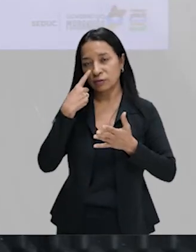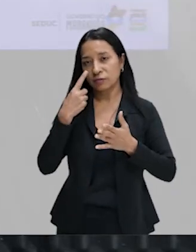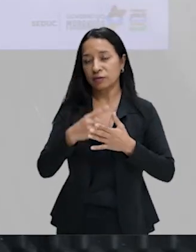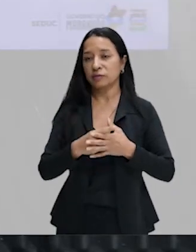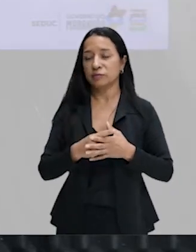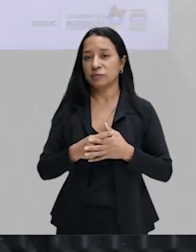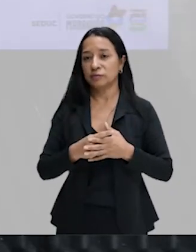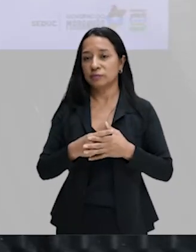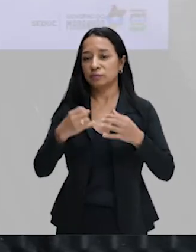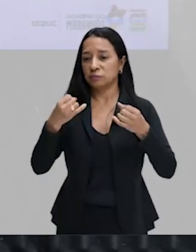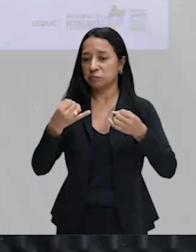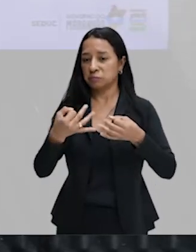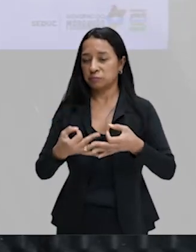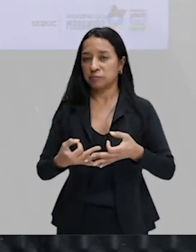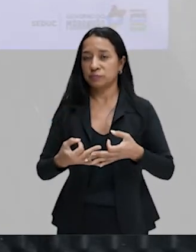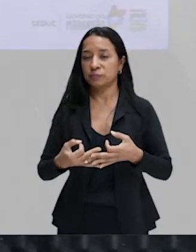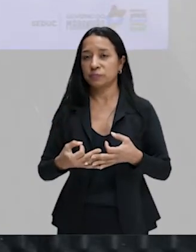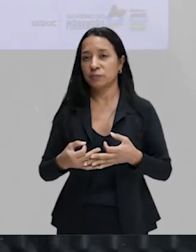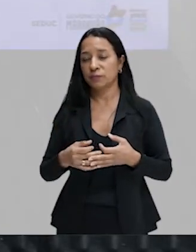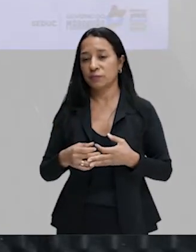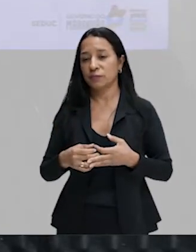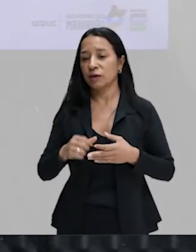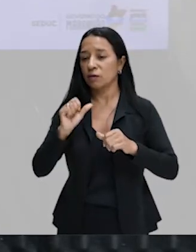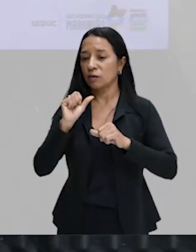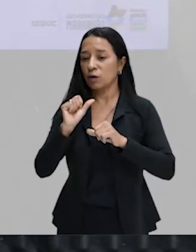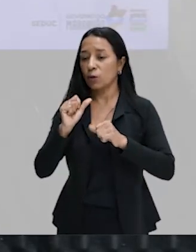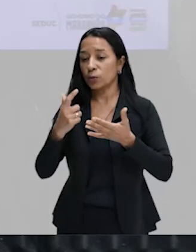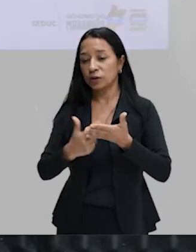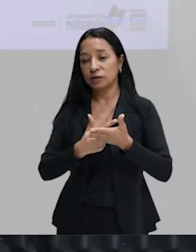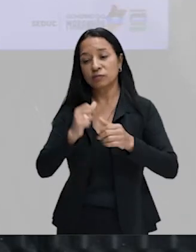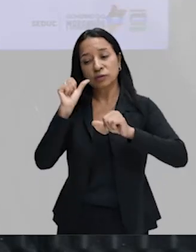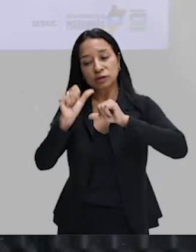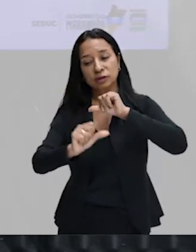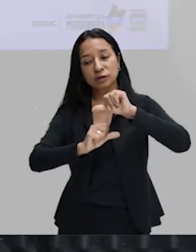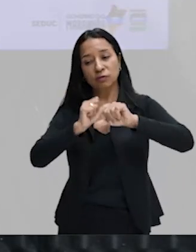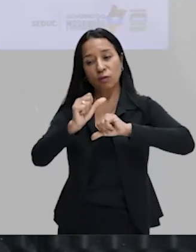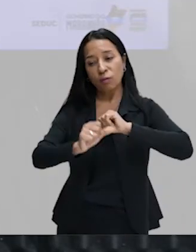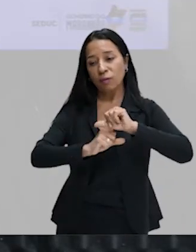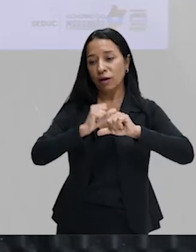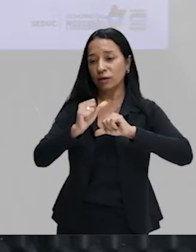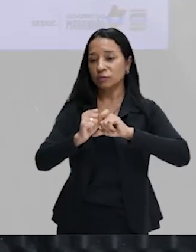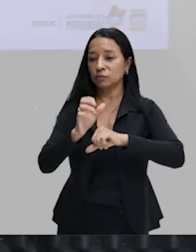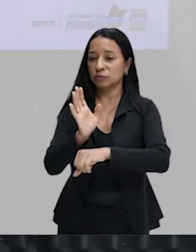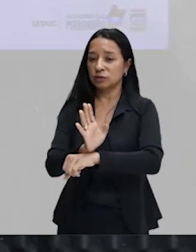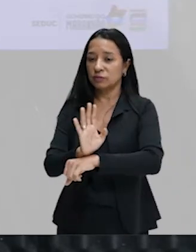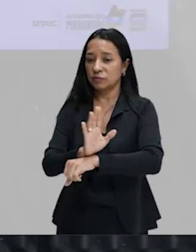Sertão Veredas, que também foi transformado em minissérie. Você pode buscar,